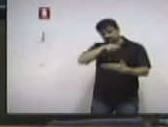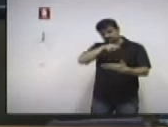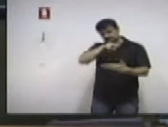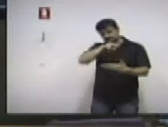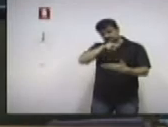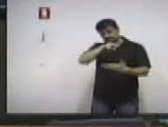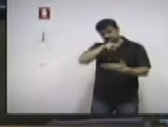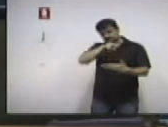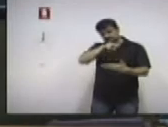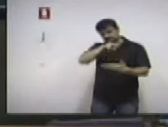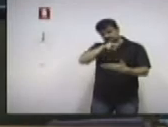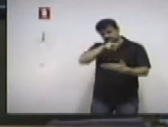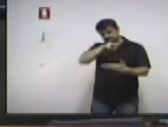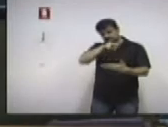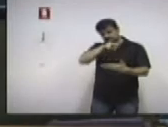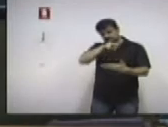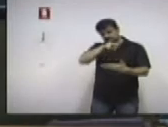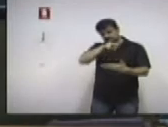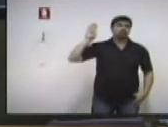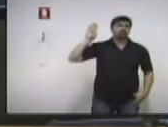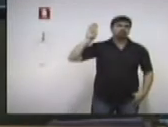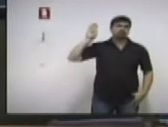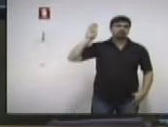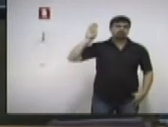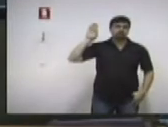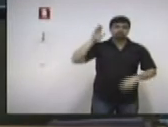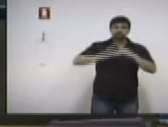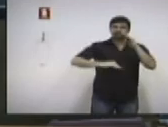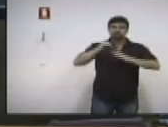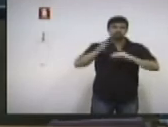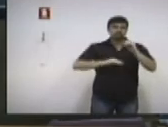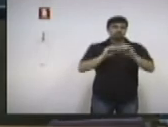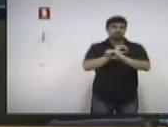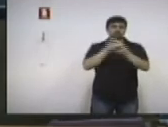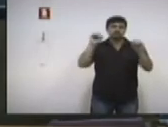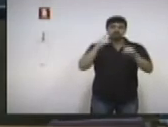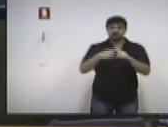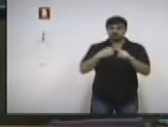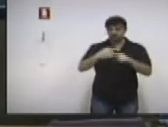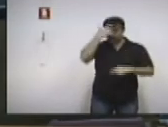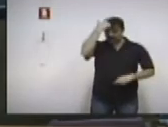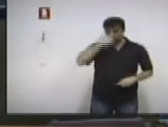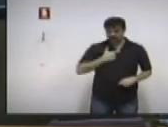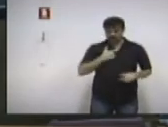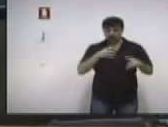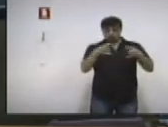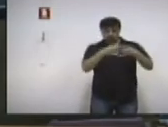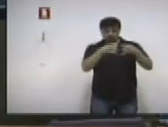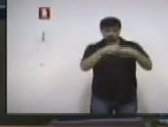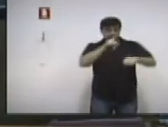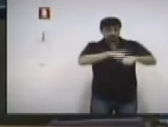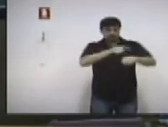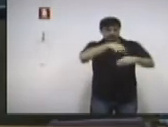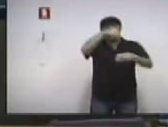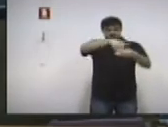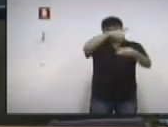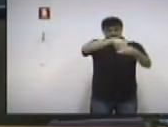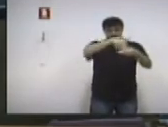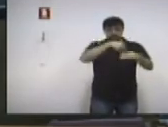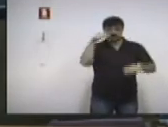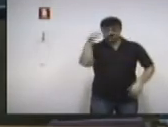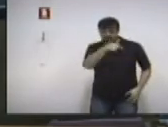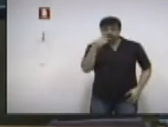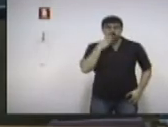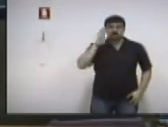descumpriu todas as promessas realizadas em campanha porque se o grupo político que eu fiz parte na campanha tivesse